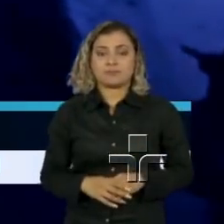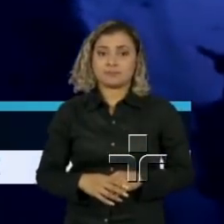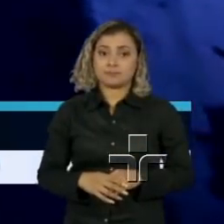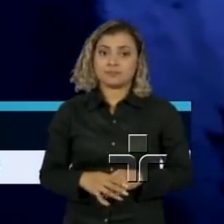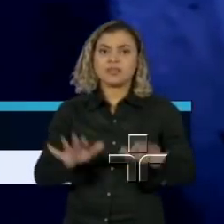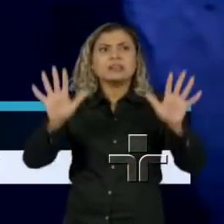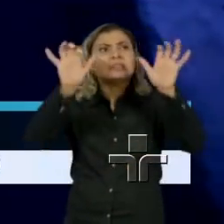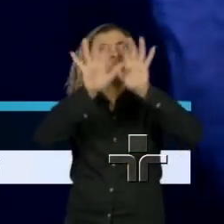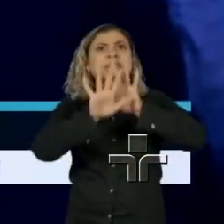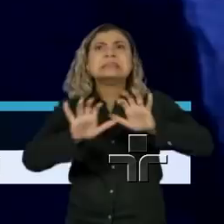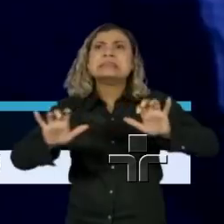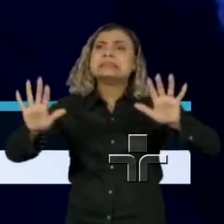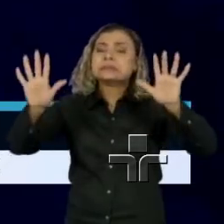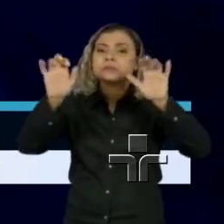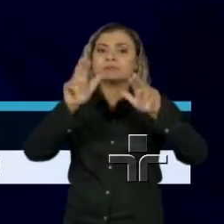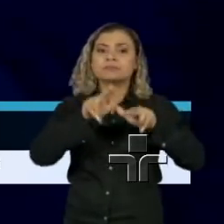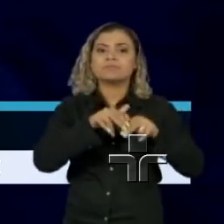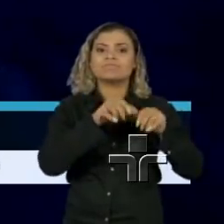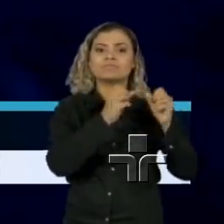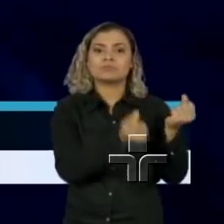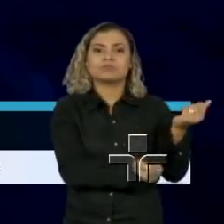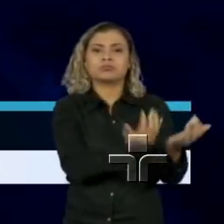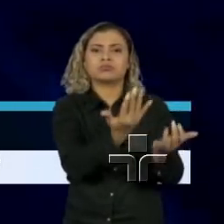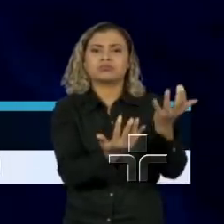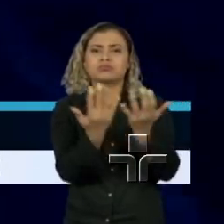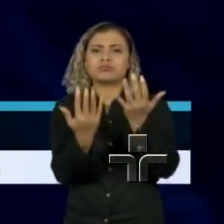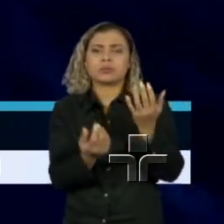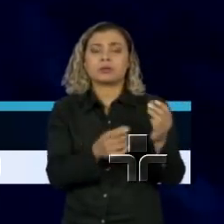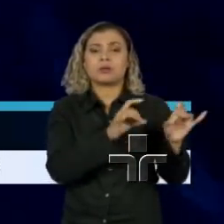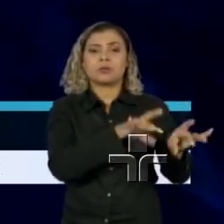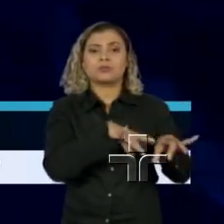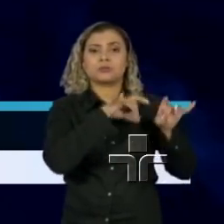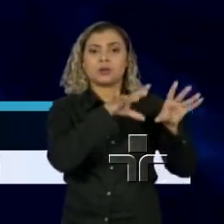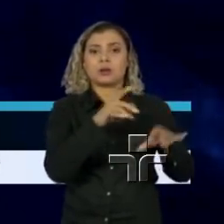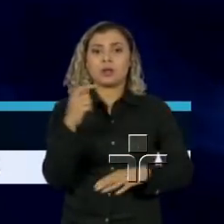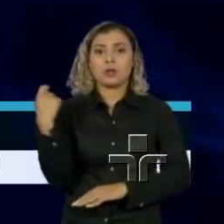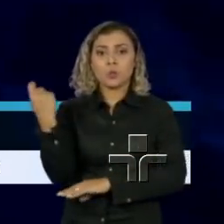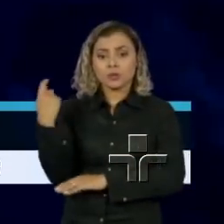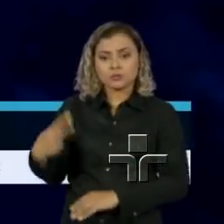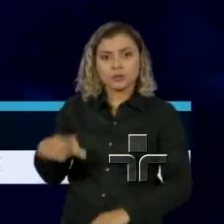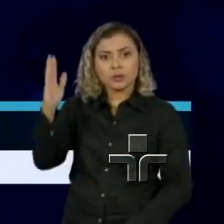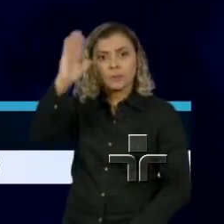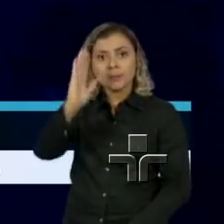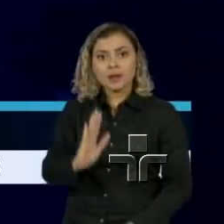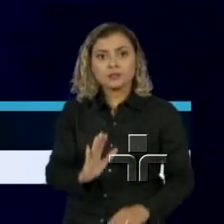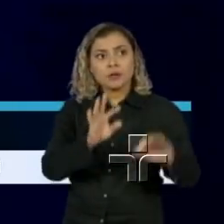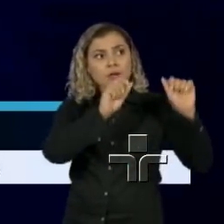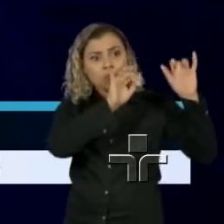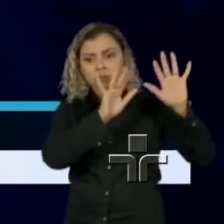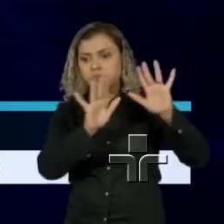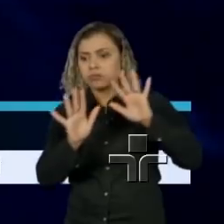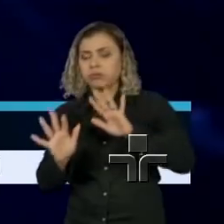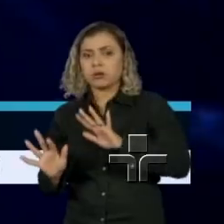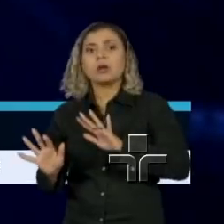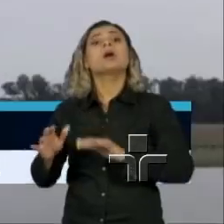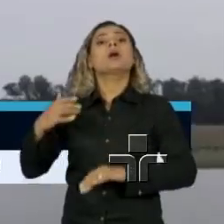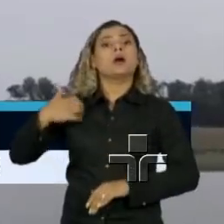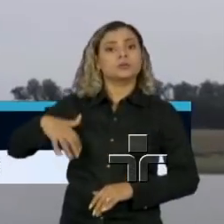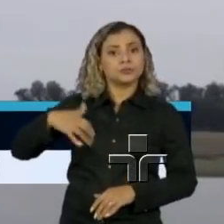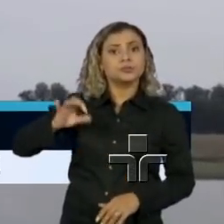de fumaça provenientes do incêndio na Austrália chegam às cidades do Rio Grande do Sul, parte do Chile e também